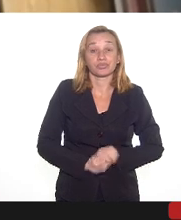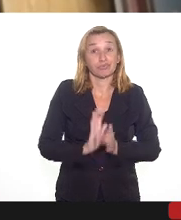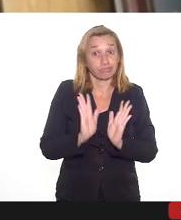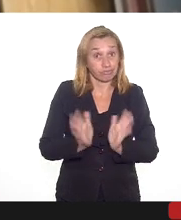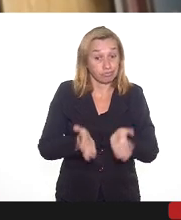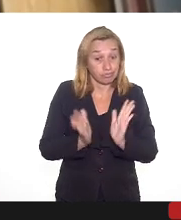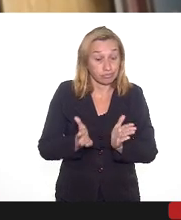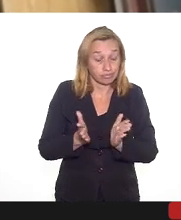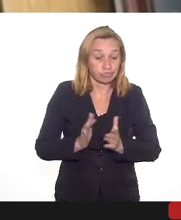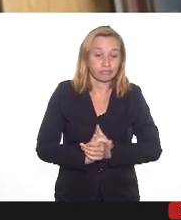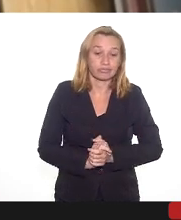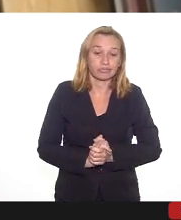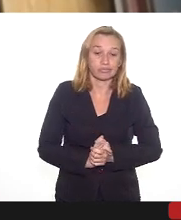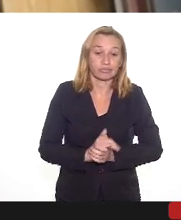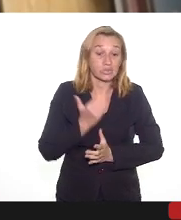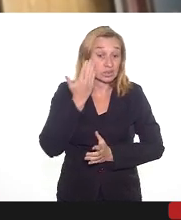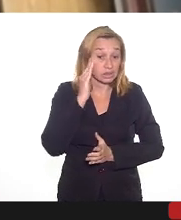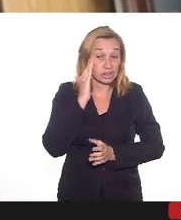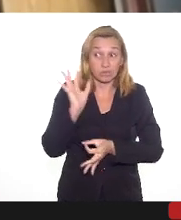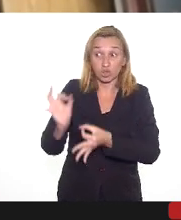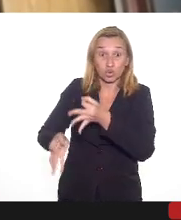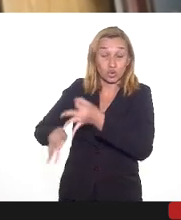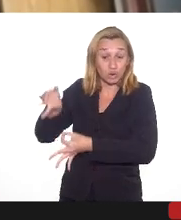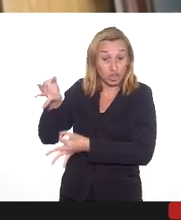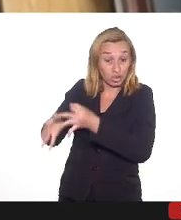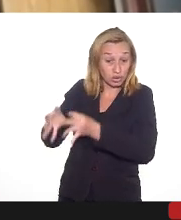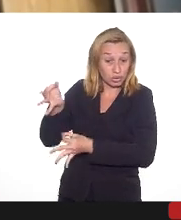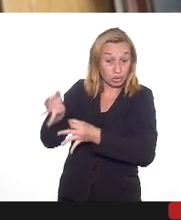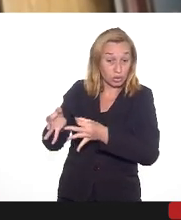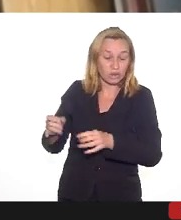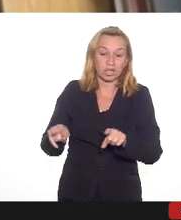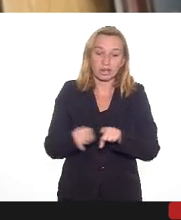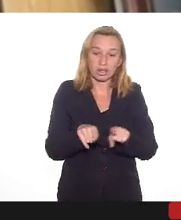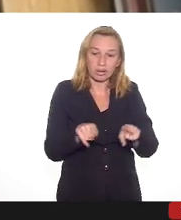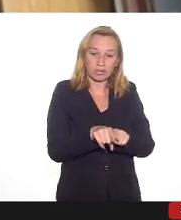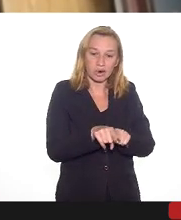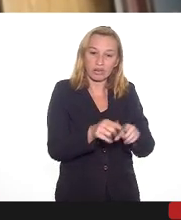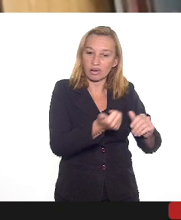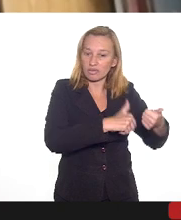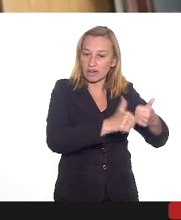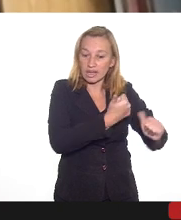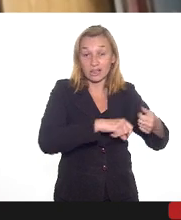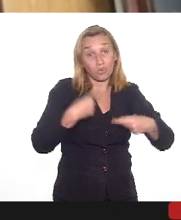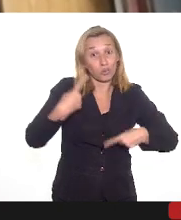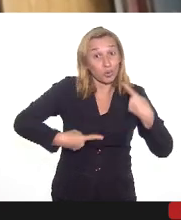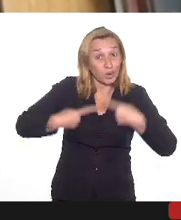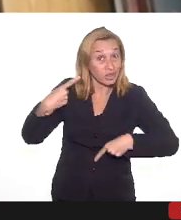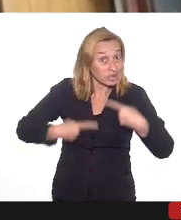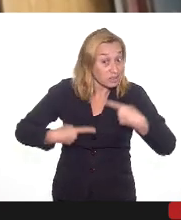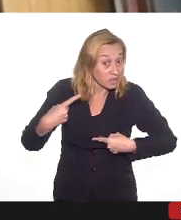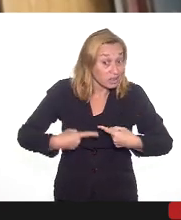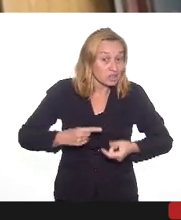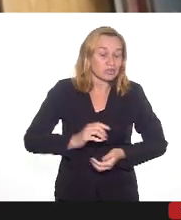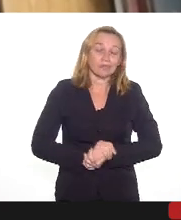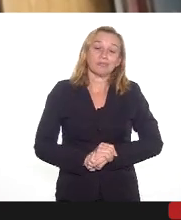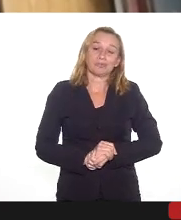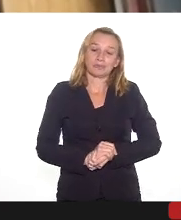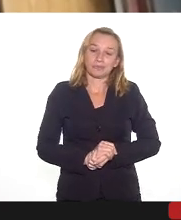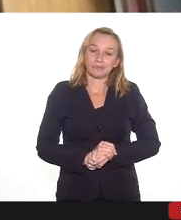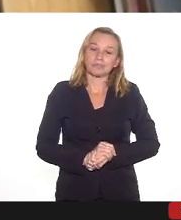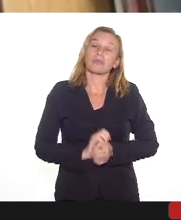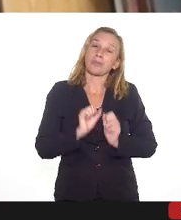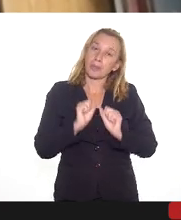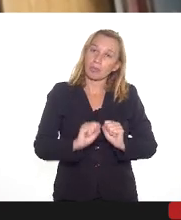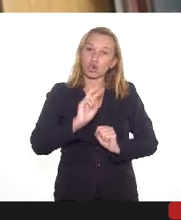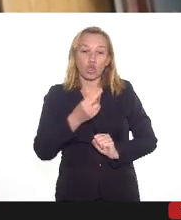Agora, de todo modo, isso é um entendimento jurídico. Essa questão também passa por uma avaliação política, que